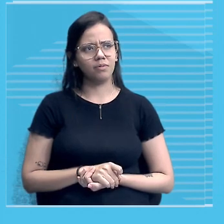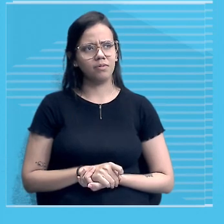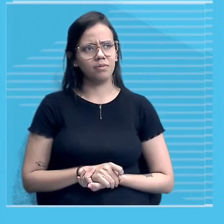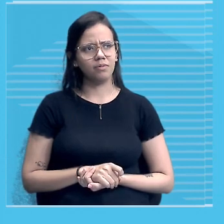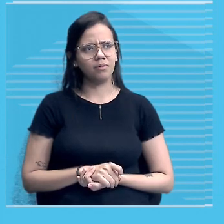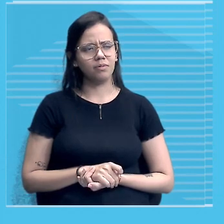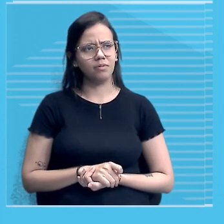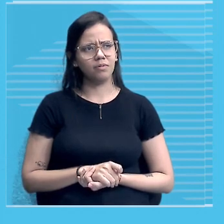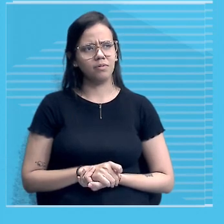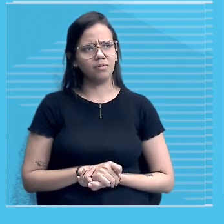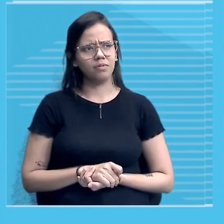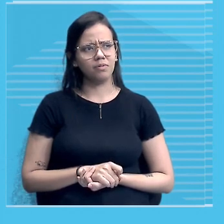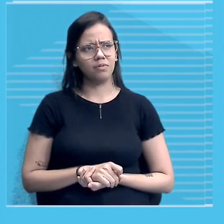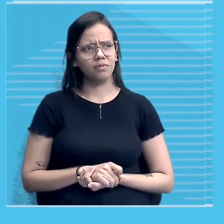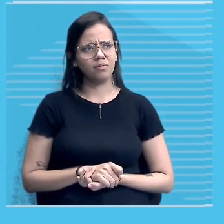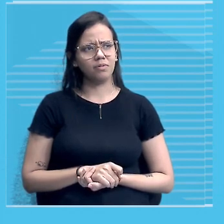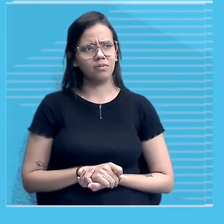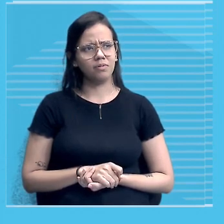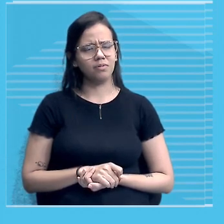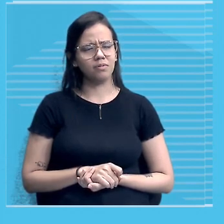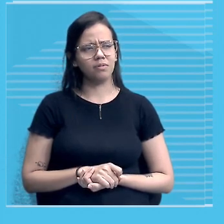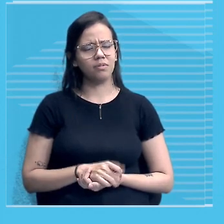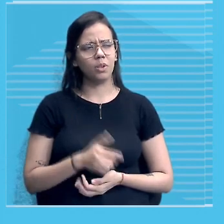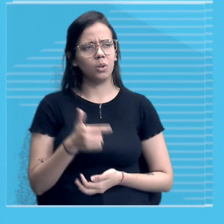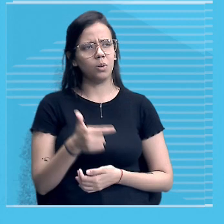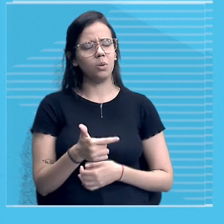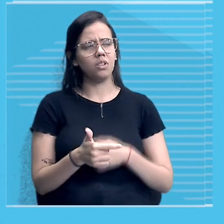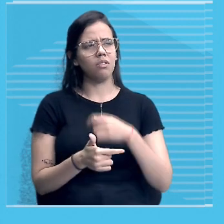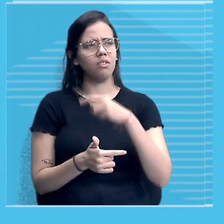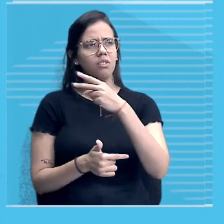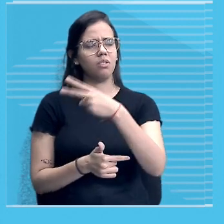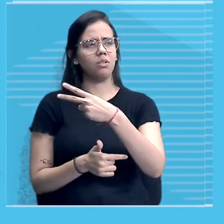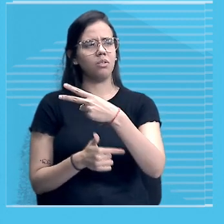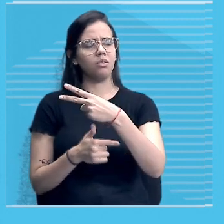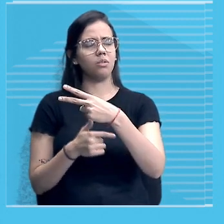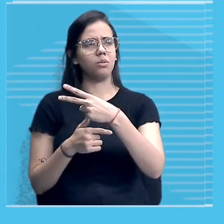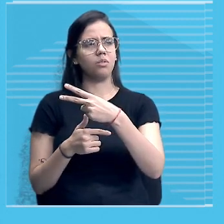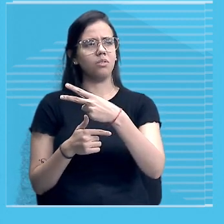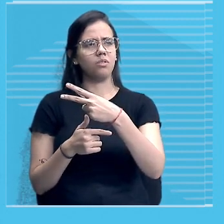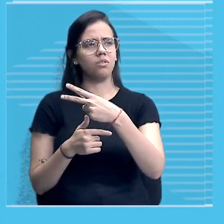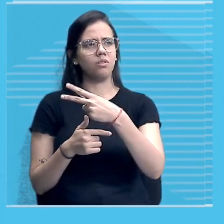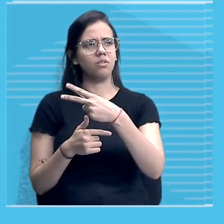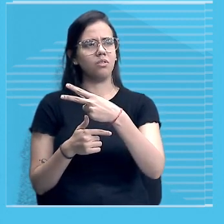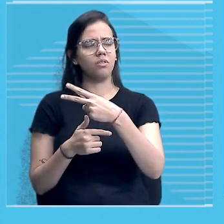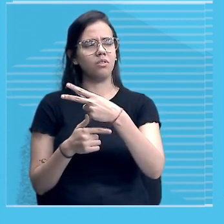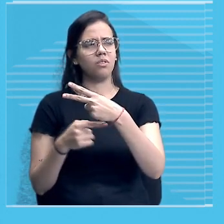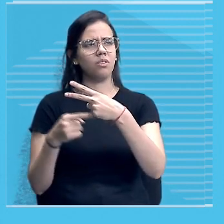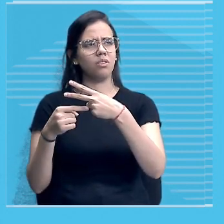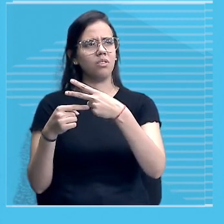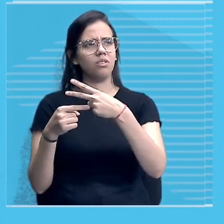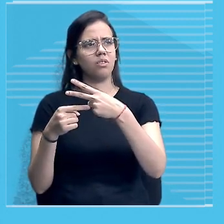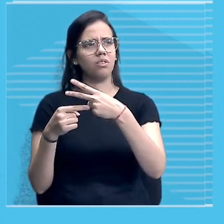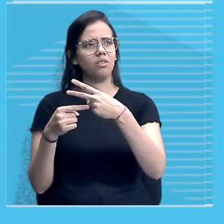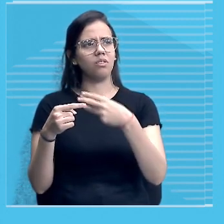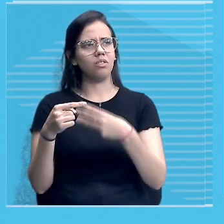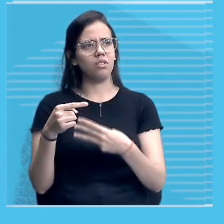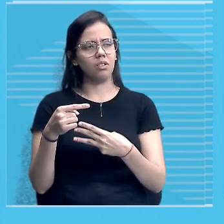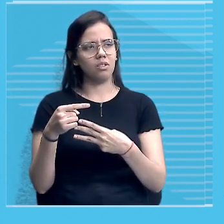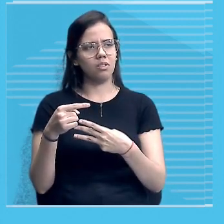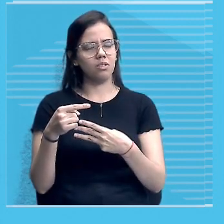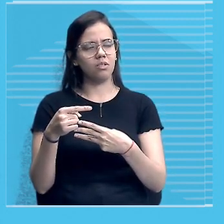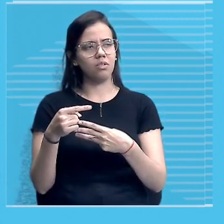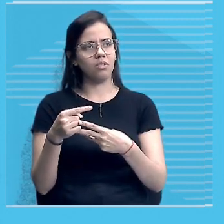terços Eu repito o 2 ou tá aqui esse dois que é numerador né